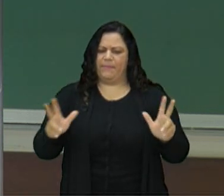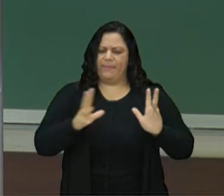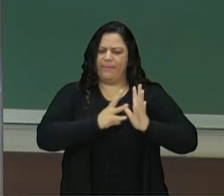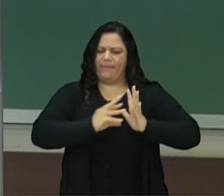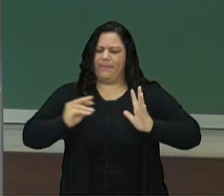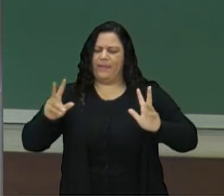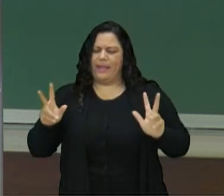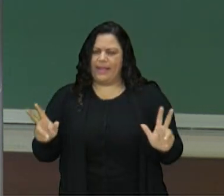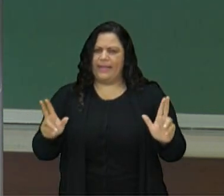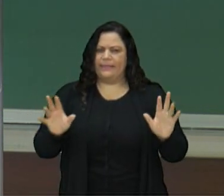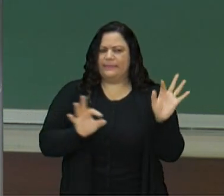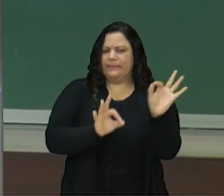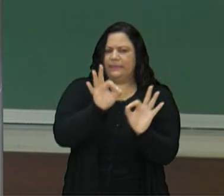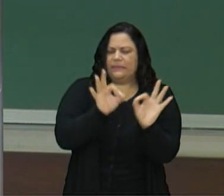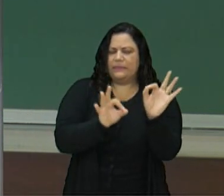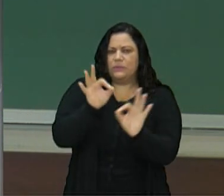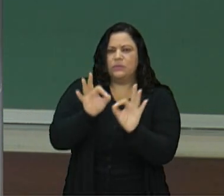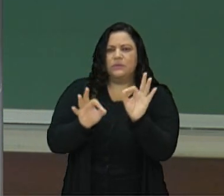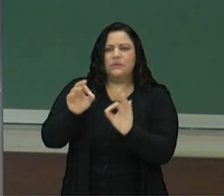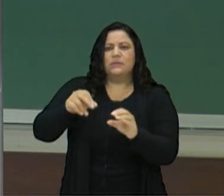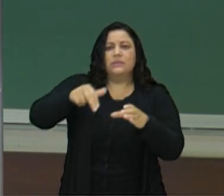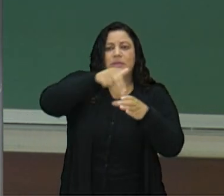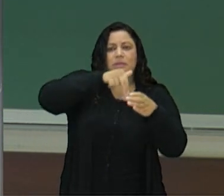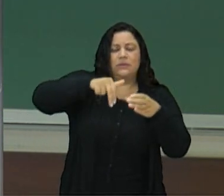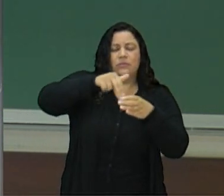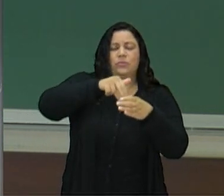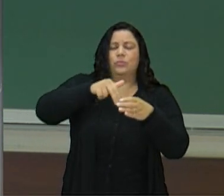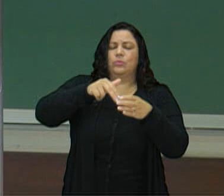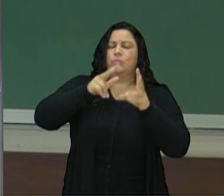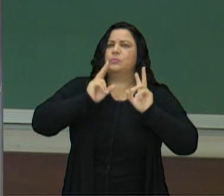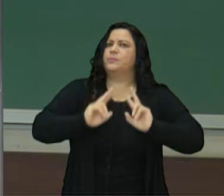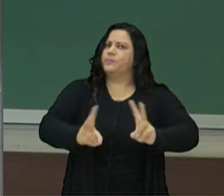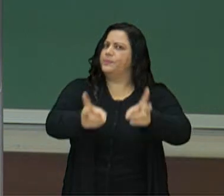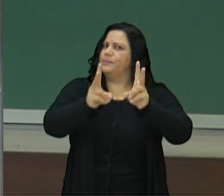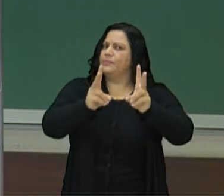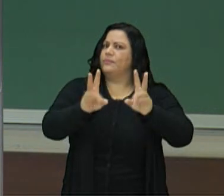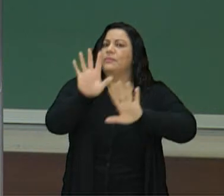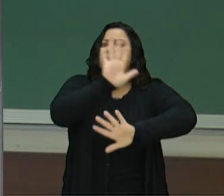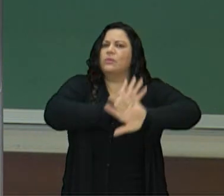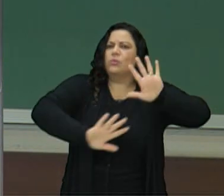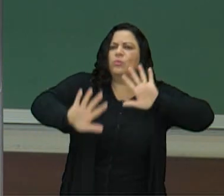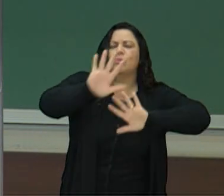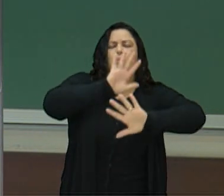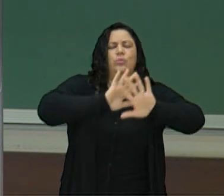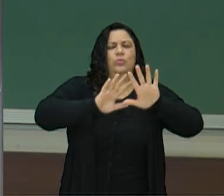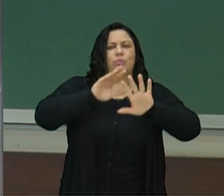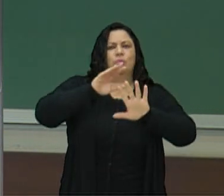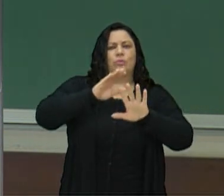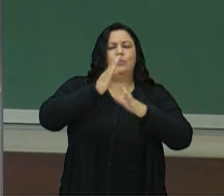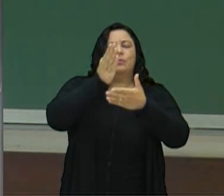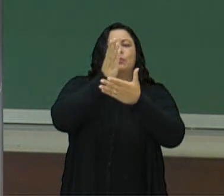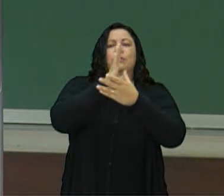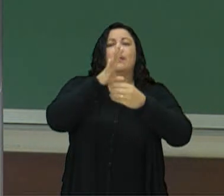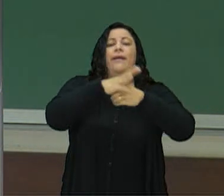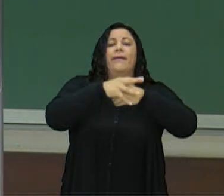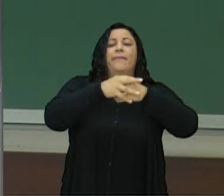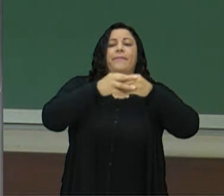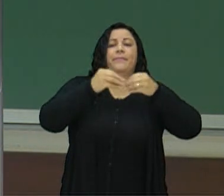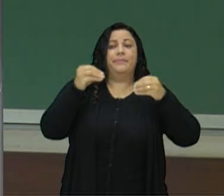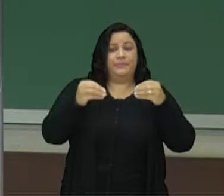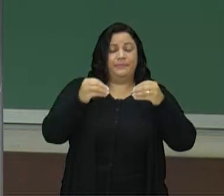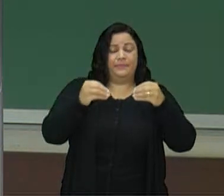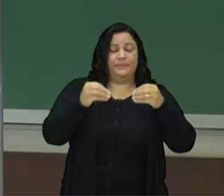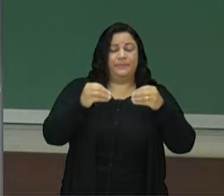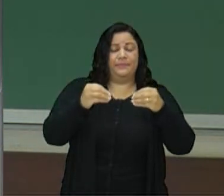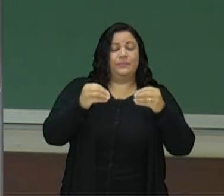núcleo. É isso. Sempre isso. Só cuide que na meiose muda um pouco. Muda o quê? Olha